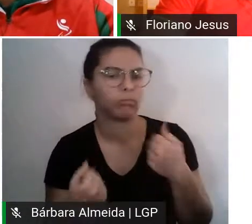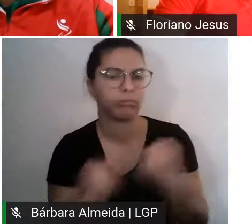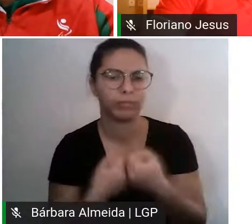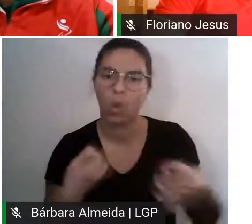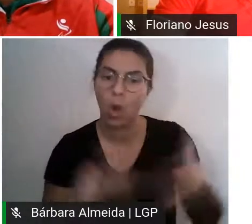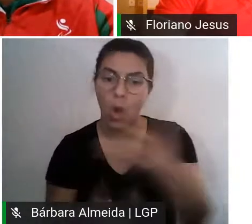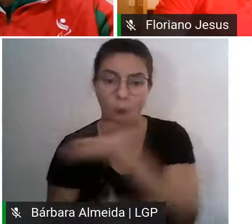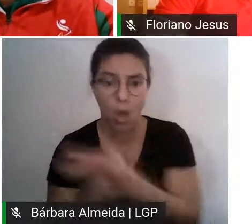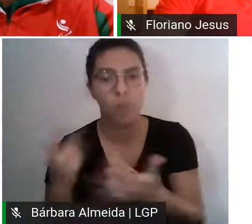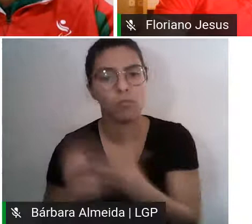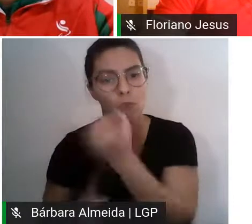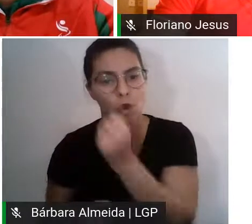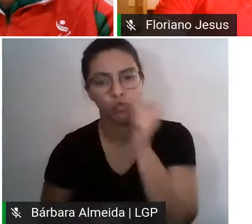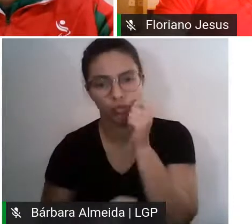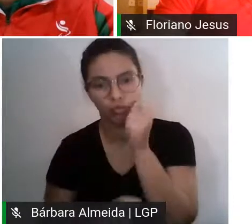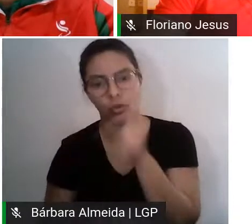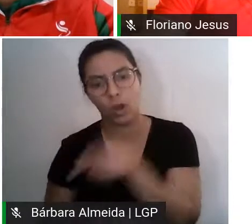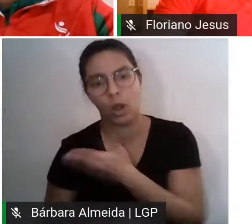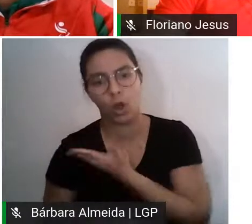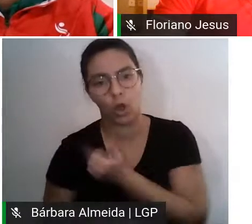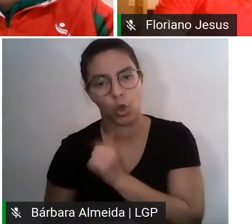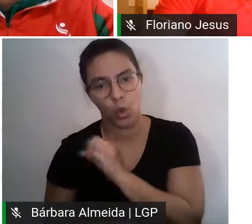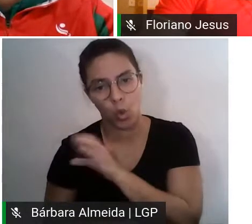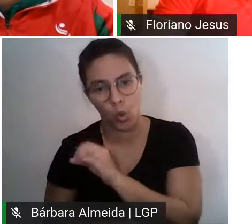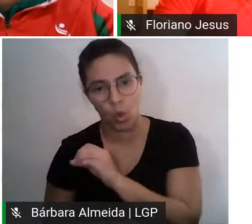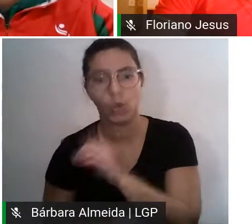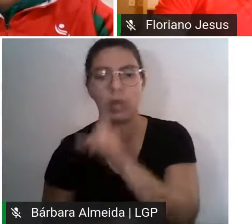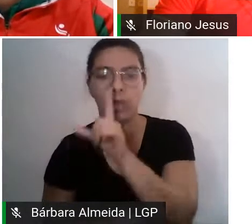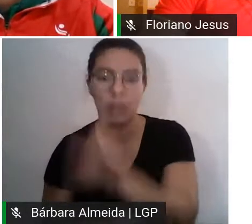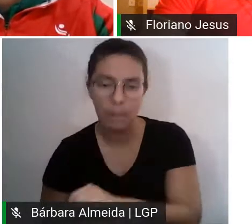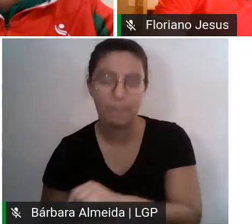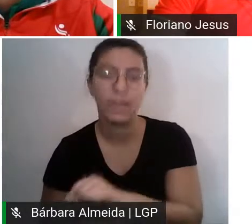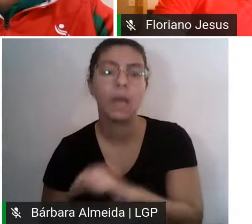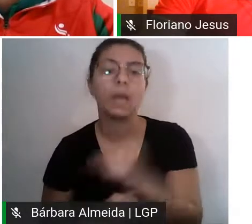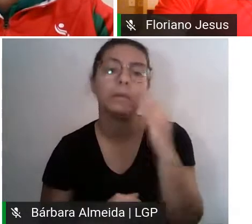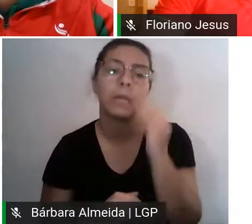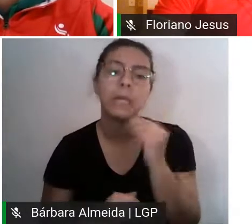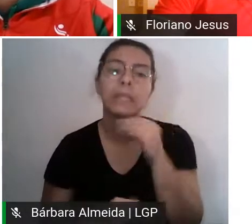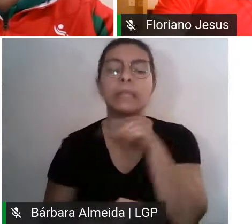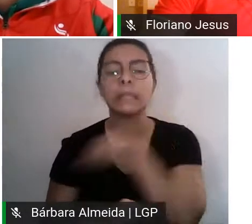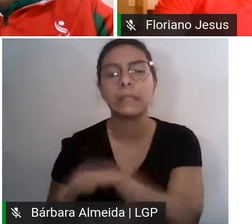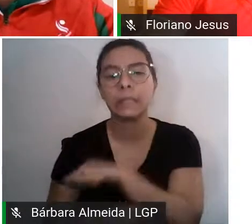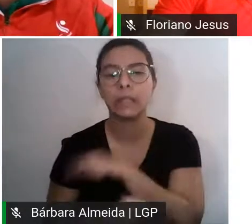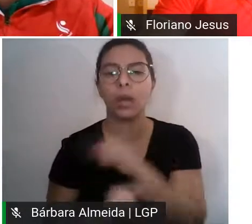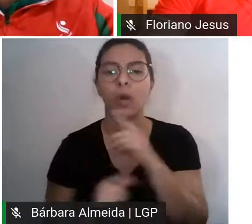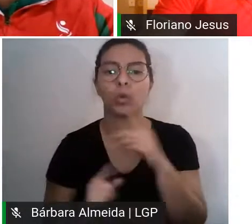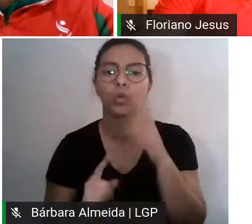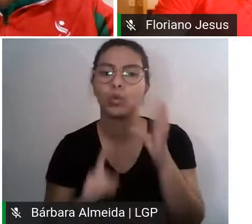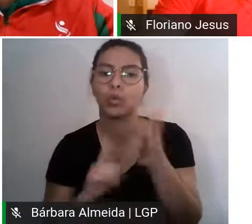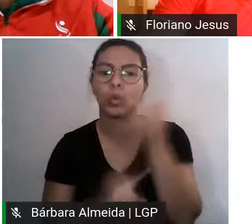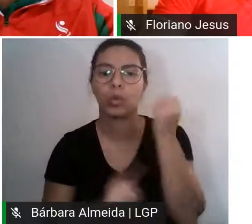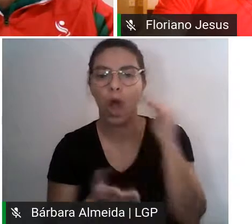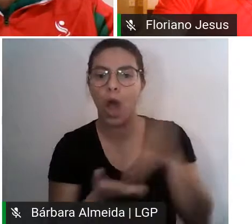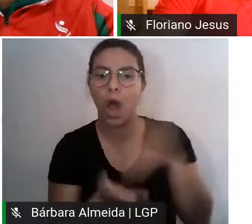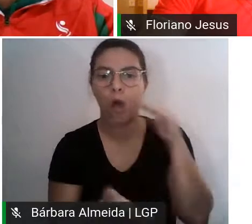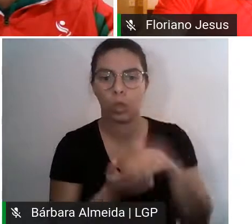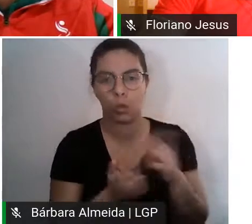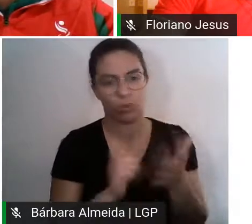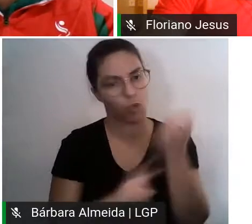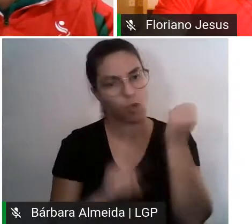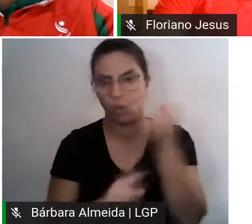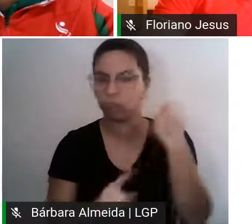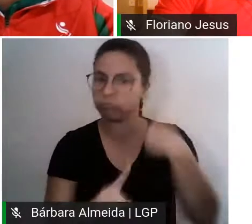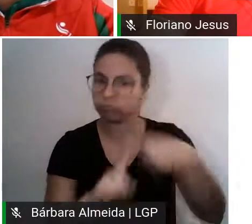não, na minha opinião, não podíamos ter começado de melhor forma, portanto, pelo menos em termos de resultados. Mas, acima de